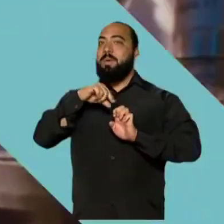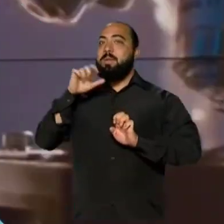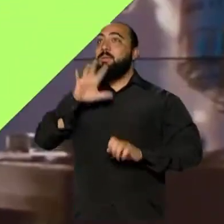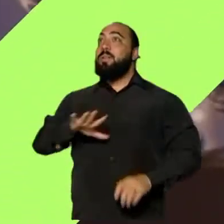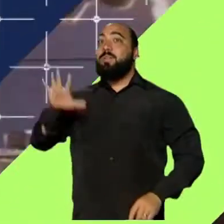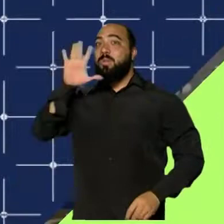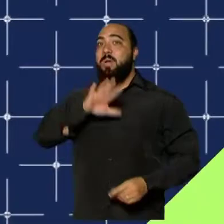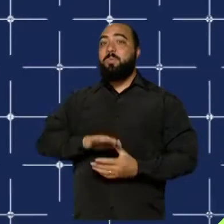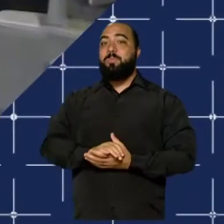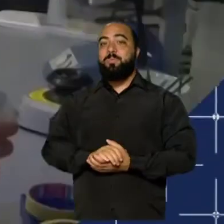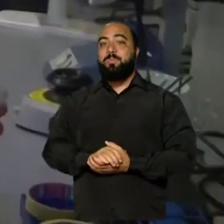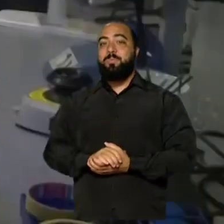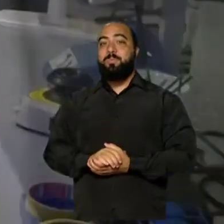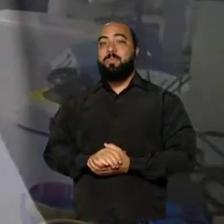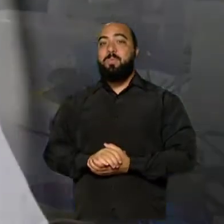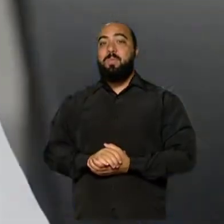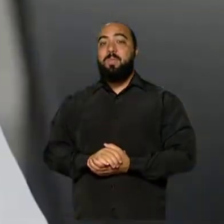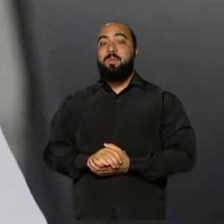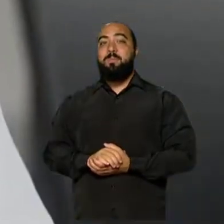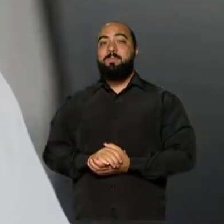nacional.